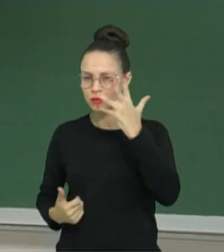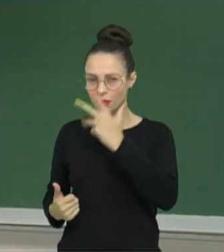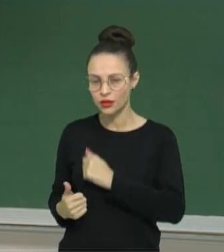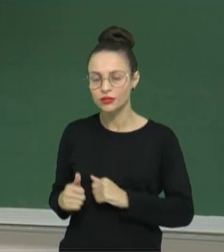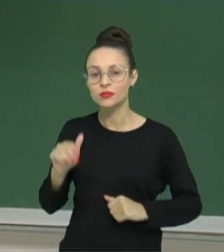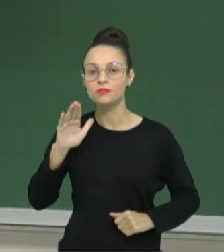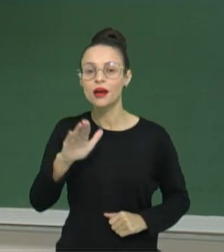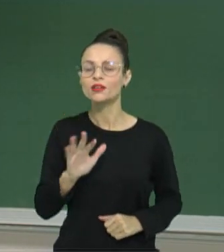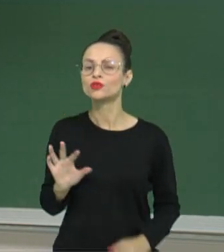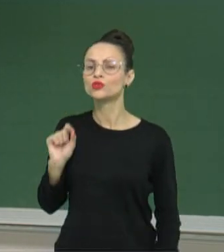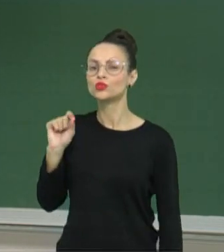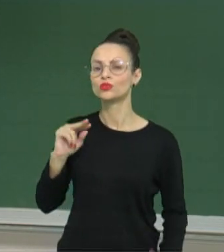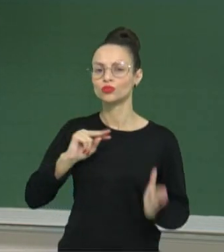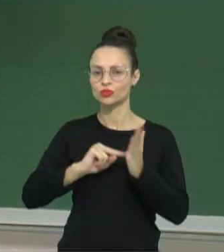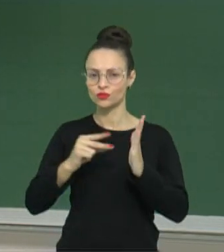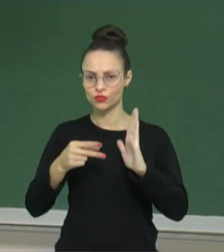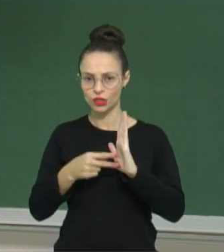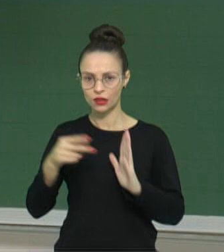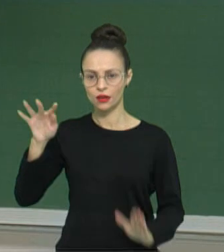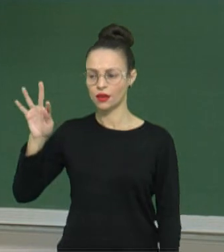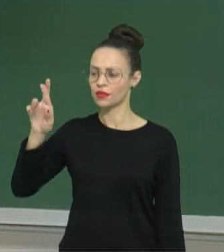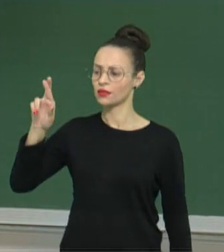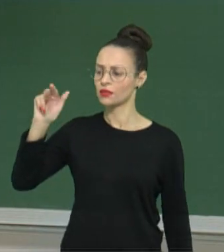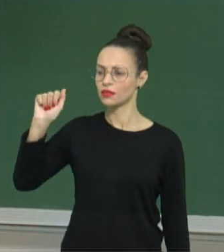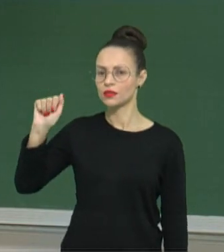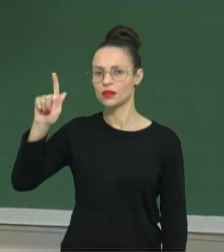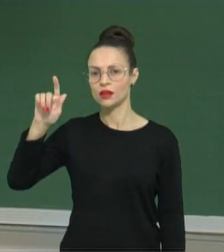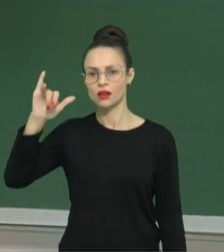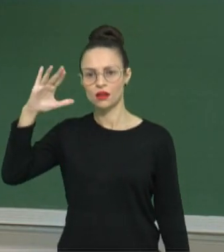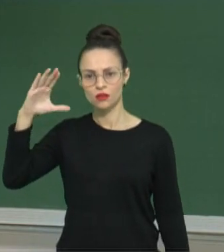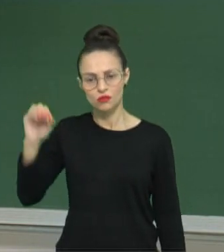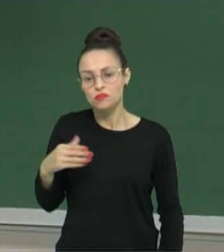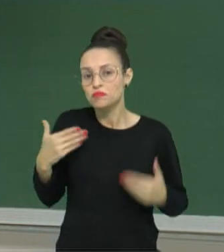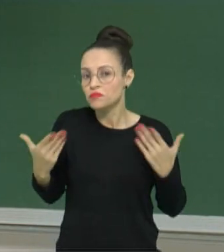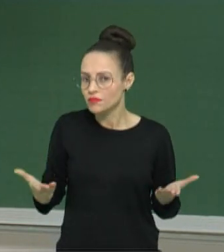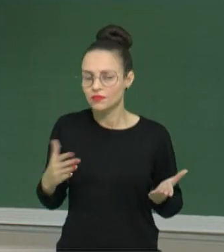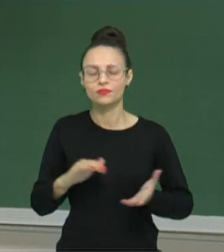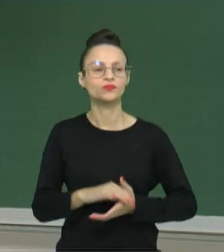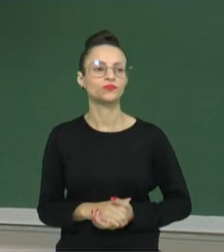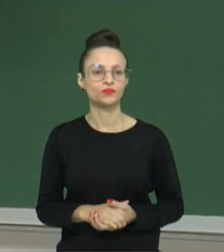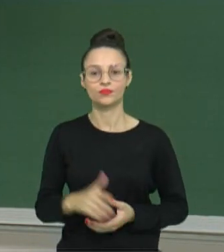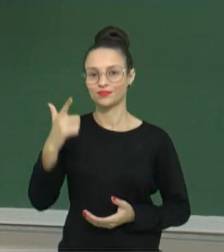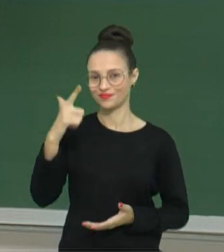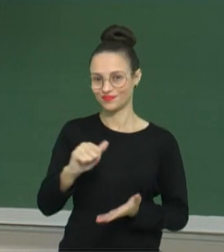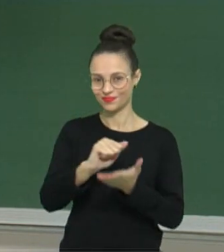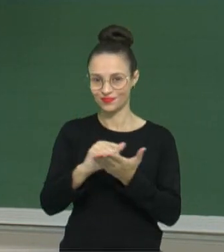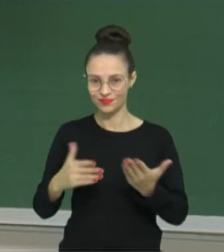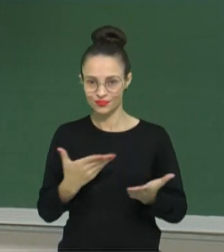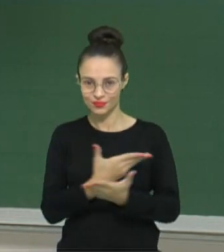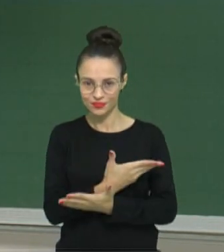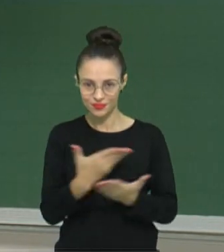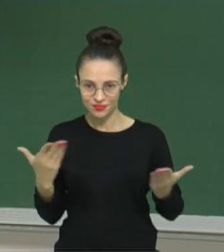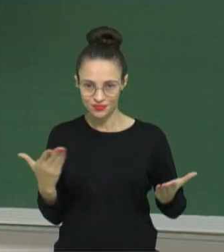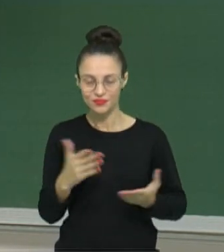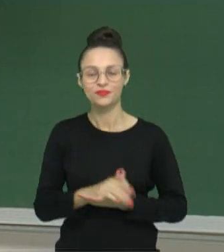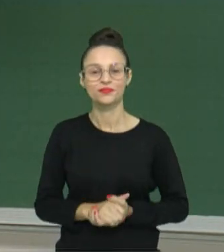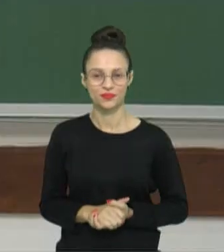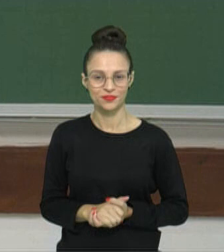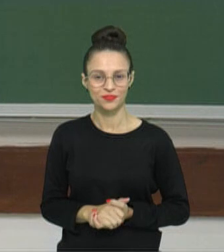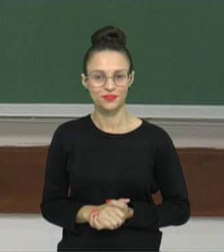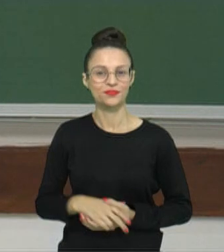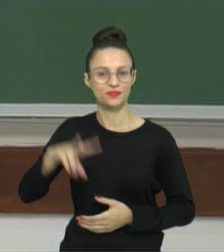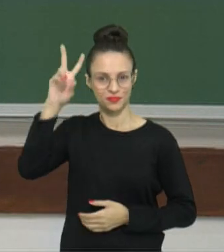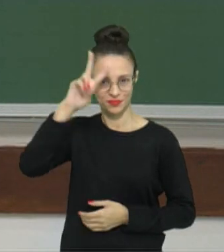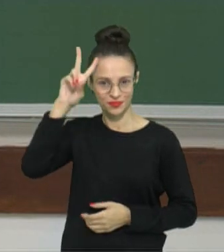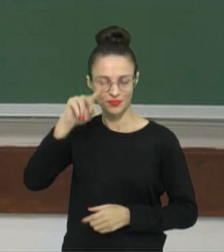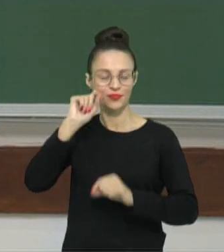trágico no meio de tudo isso? Nietzsche se pergunta. Então aqui mais uma atividadezinha para